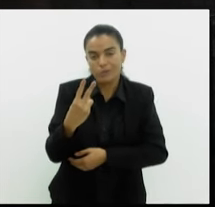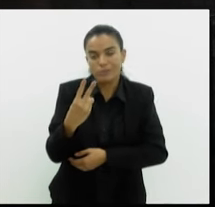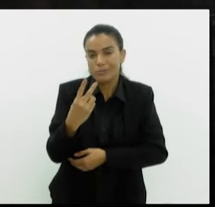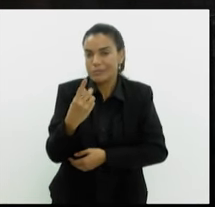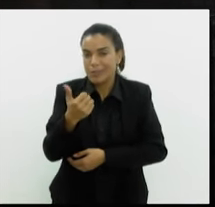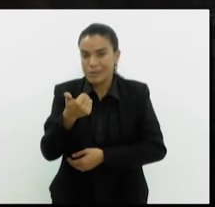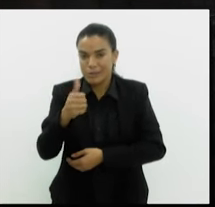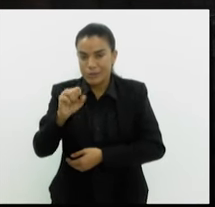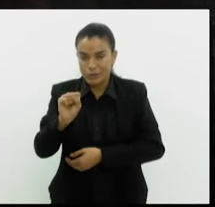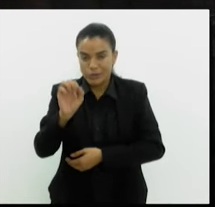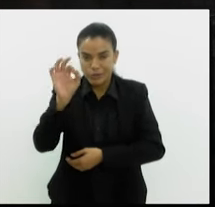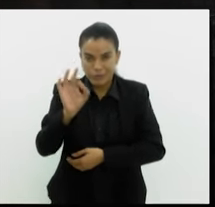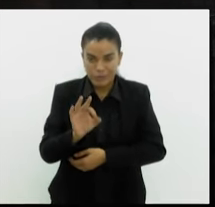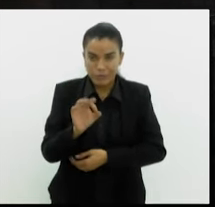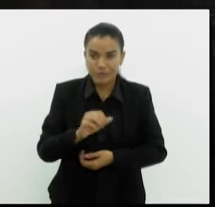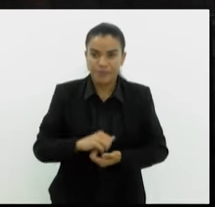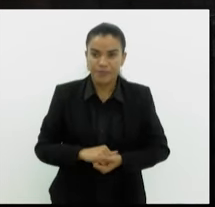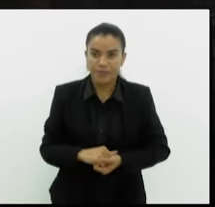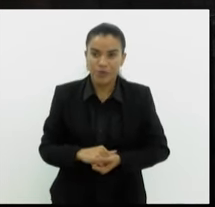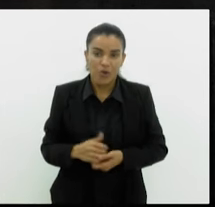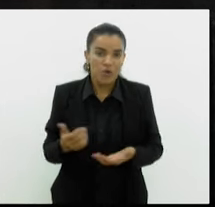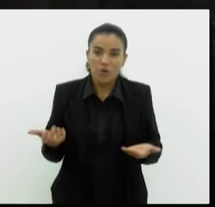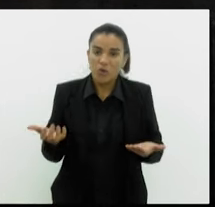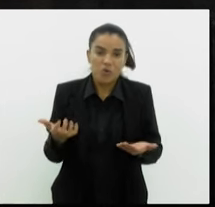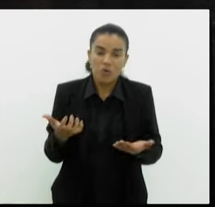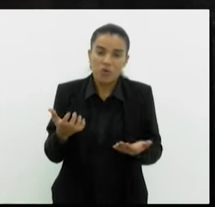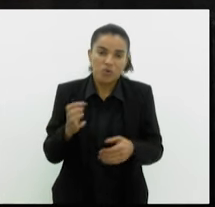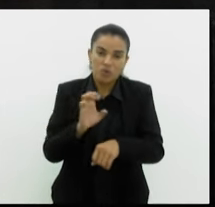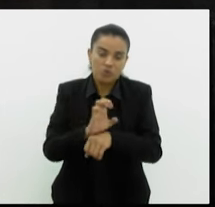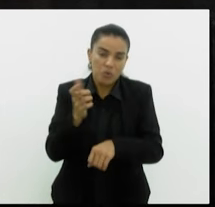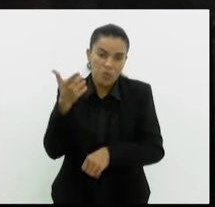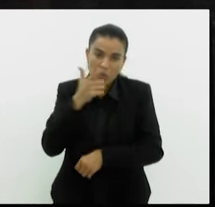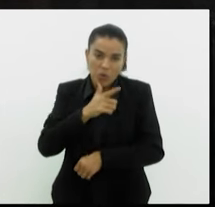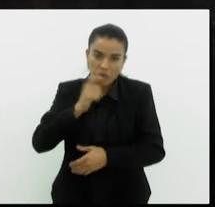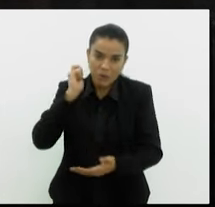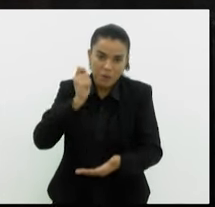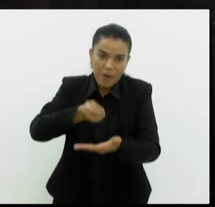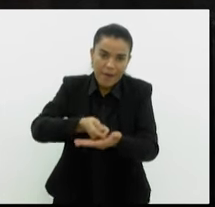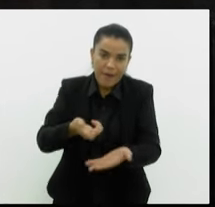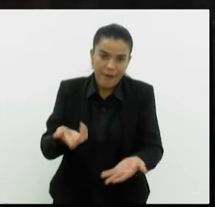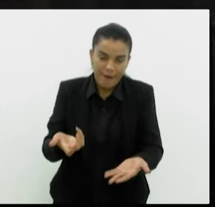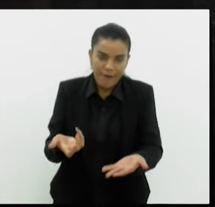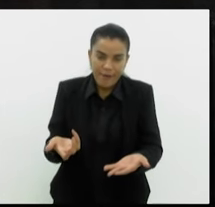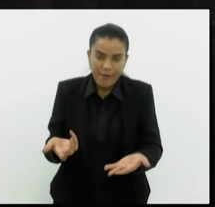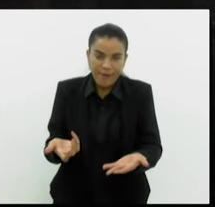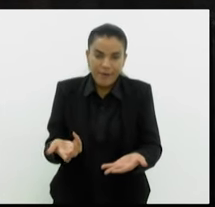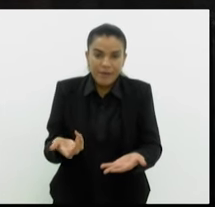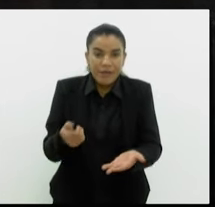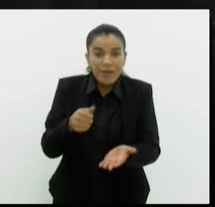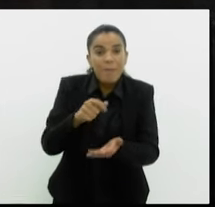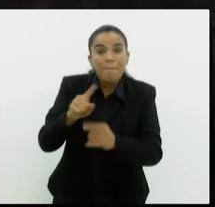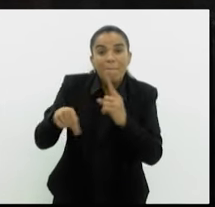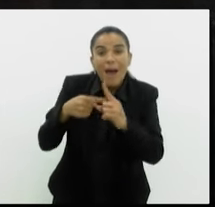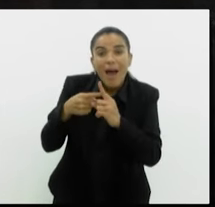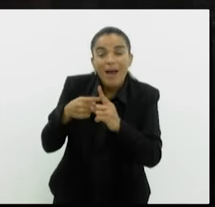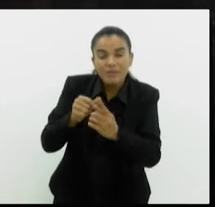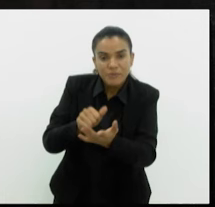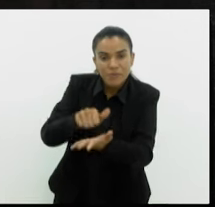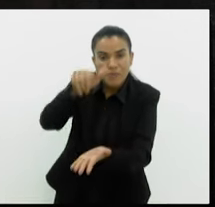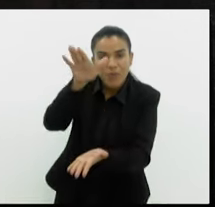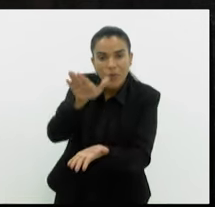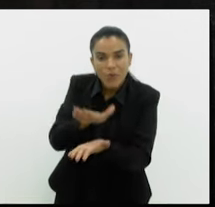né? O Estado não cumpriu. Por via de competência, foi ainda multado